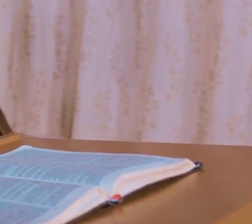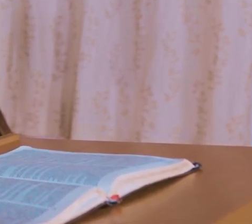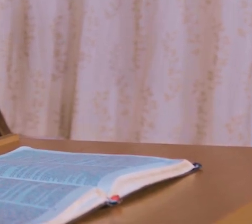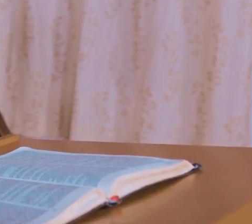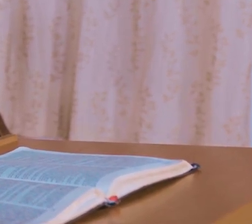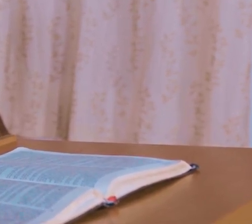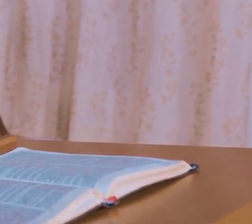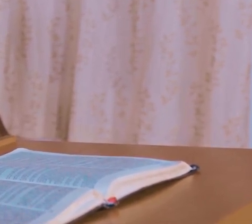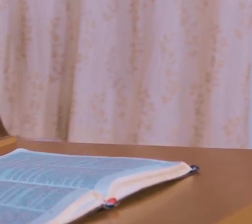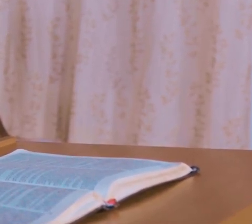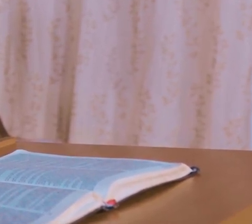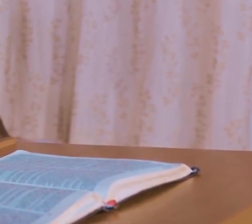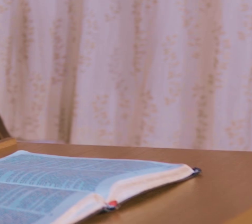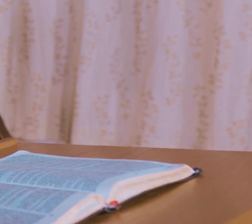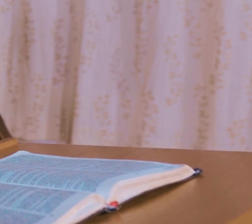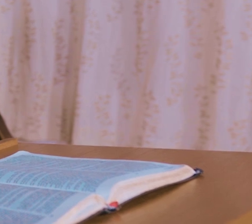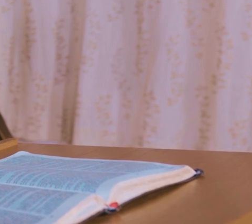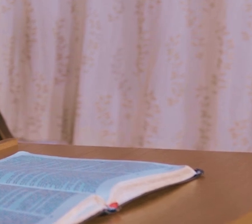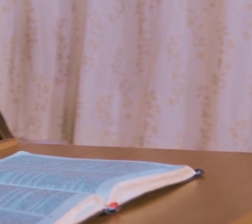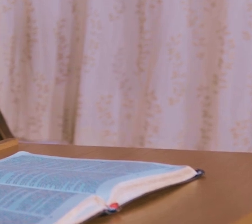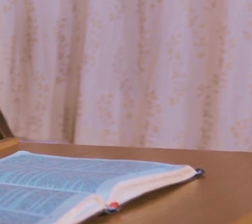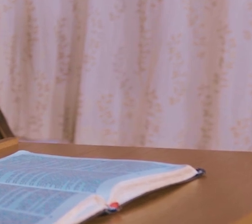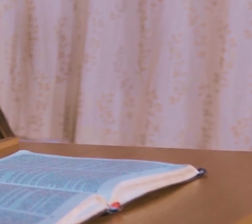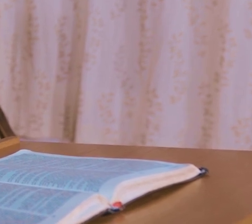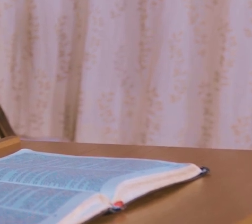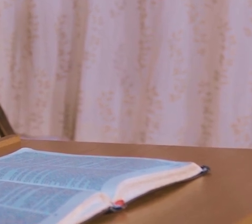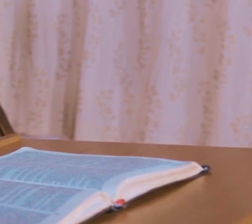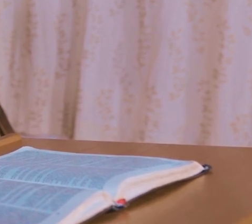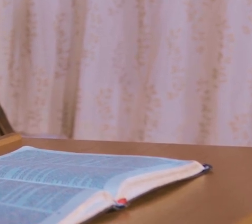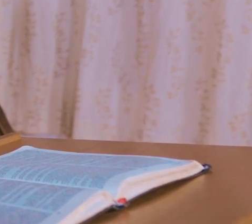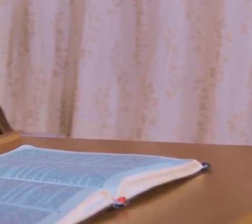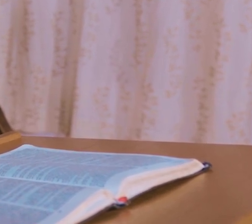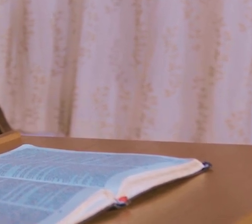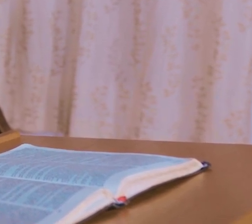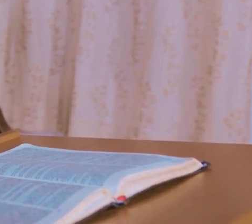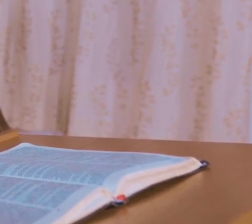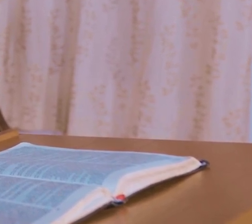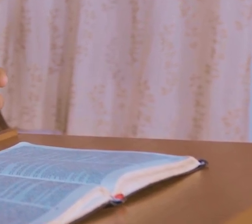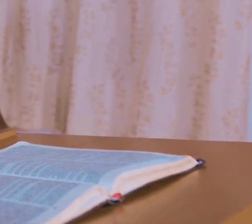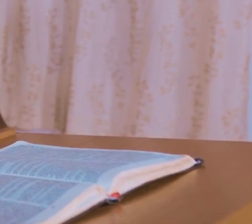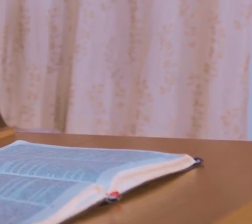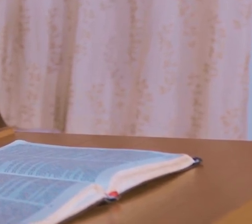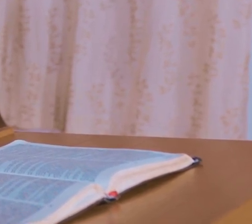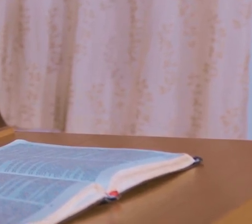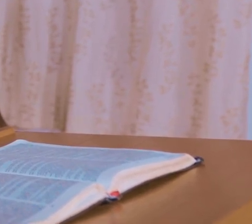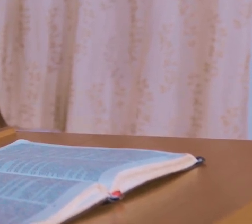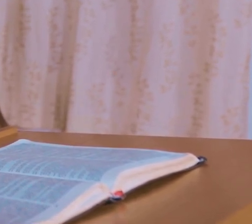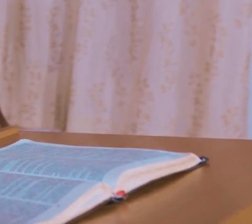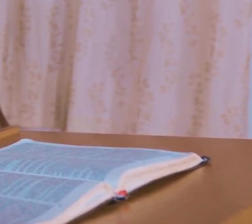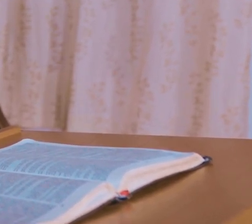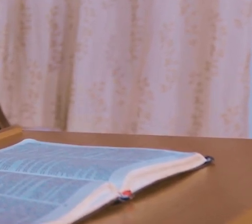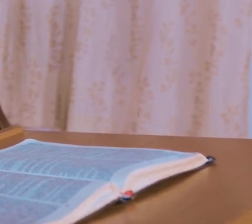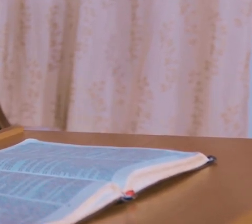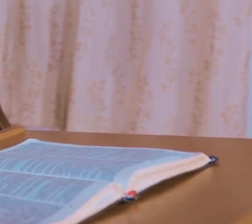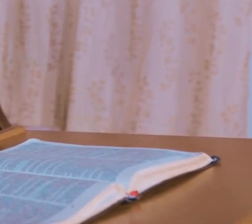familiares. Deixe o seu like, se inscreva no canal para receber todas as mensagens que